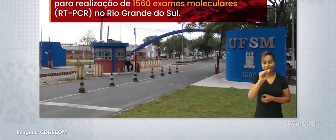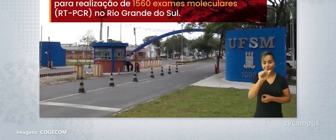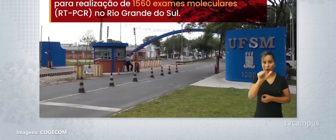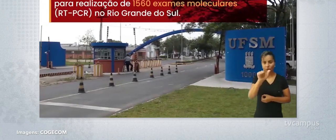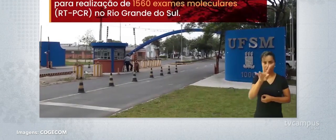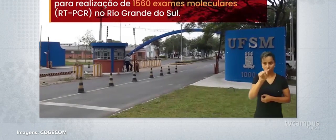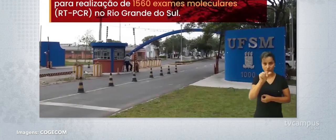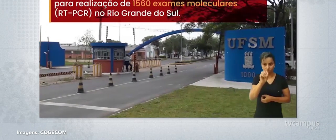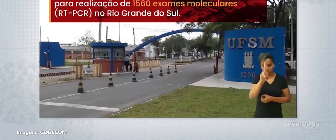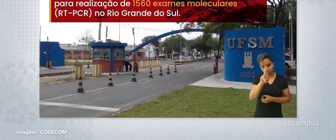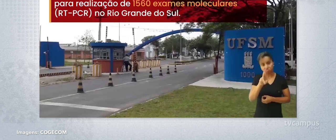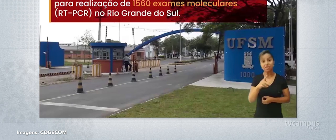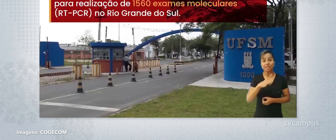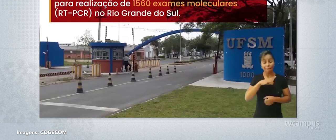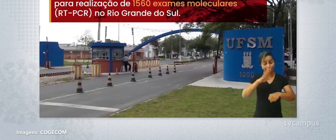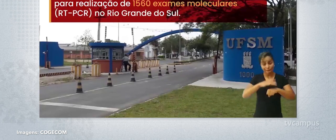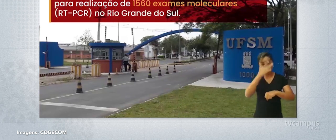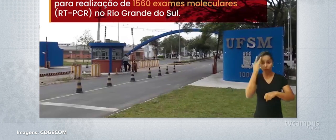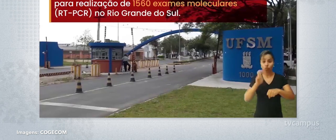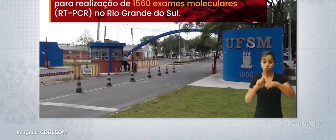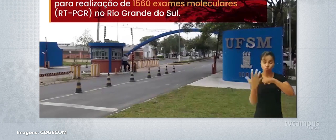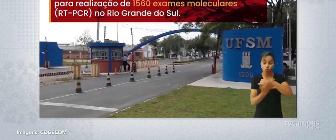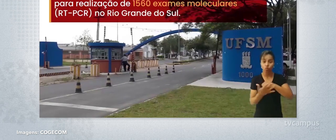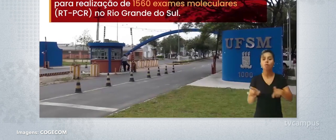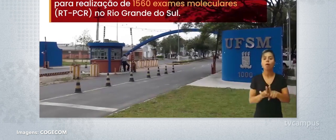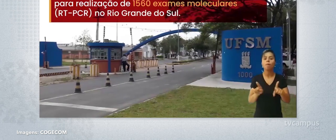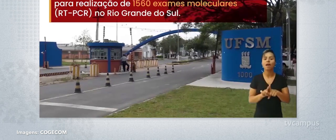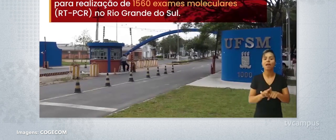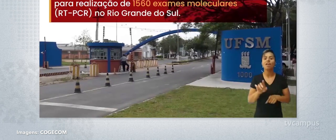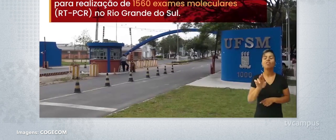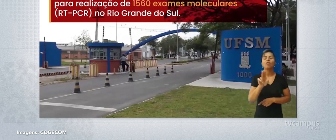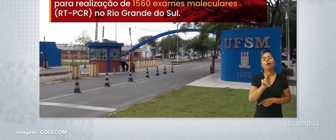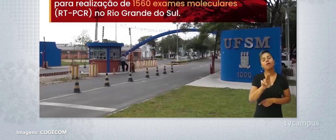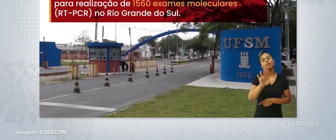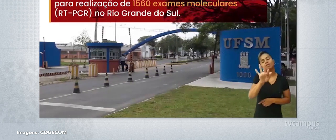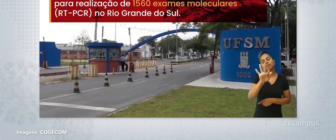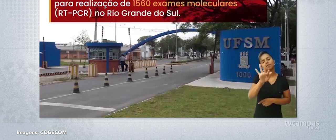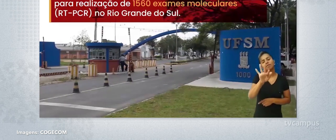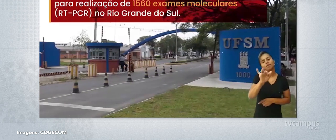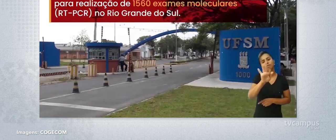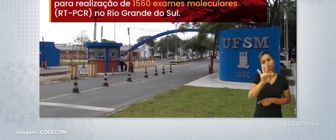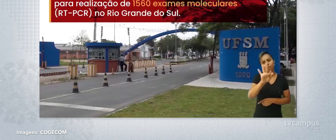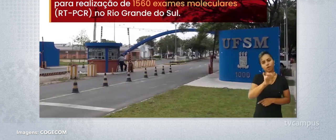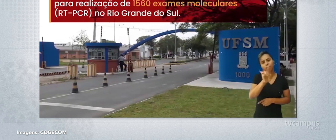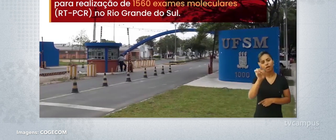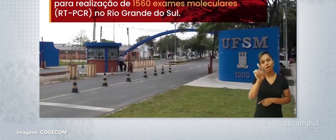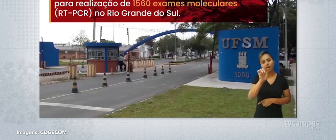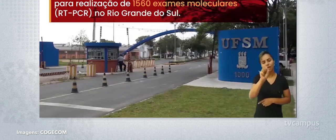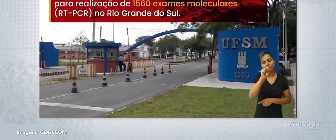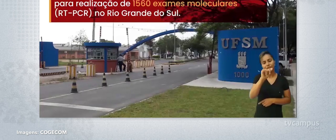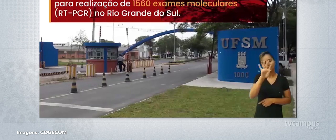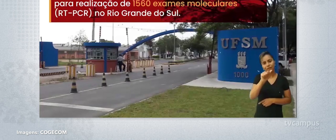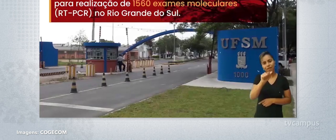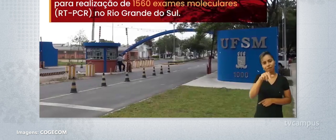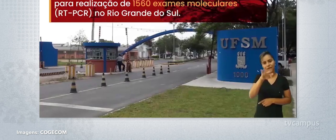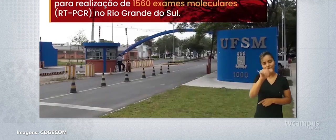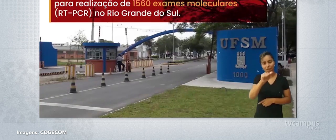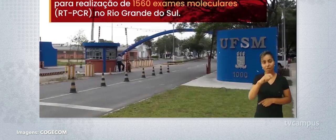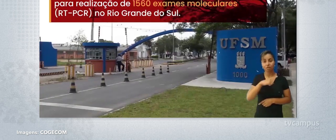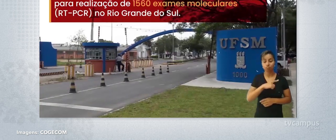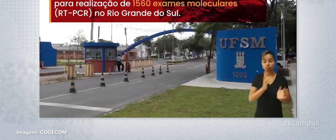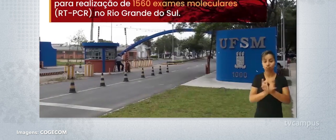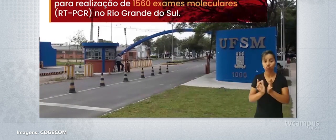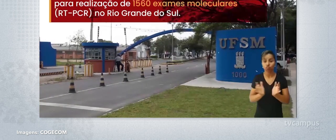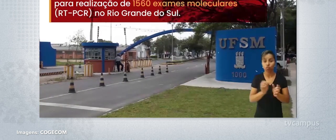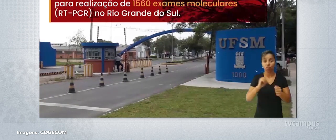presenciais estejam suspensas, as instituições de ensino superior não pararam em nenhum momento. Além da atuação na linha